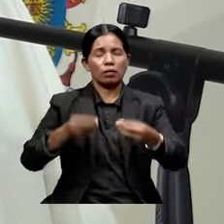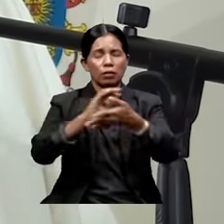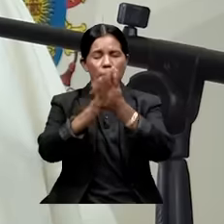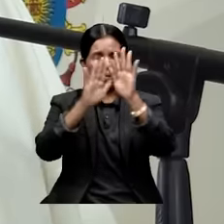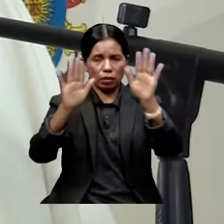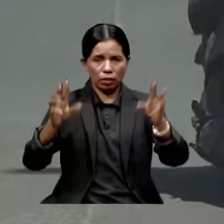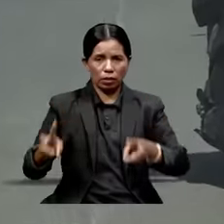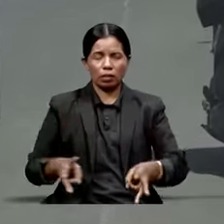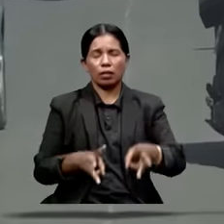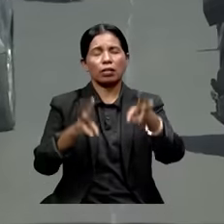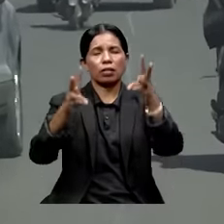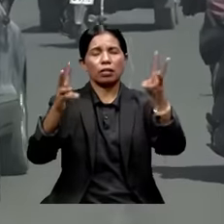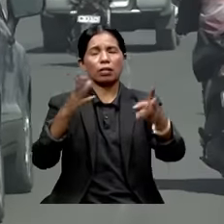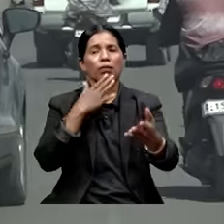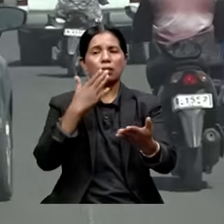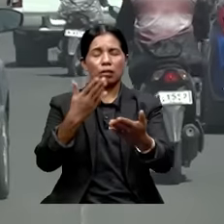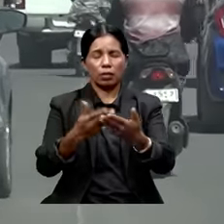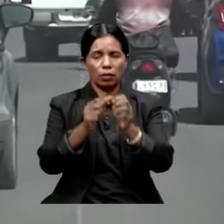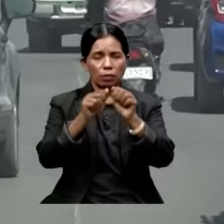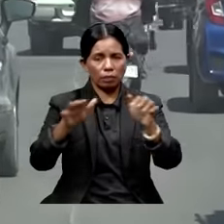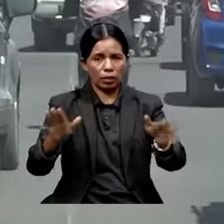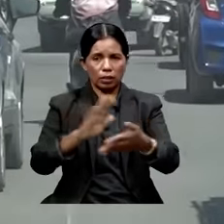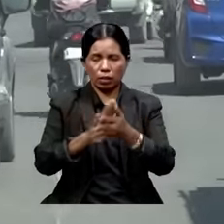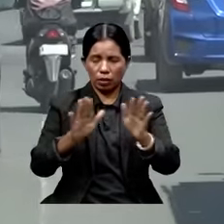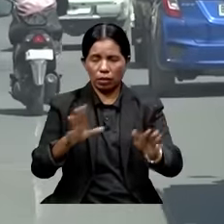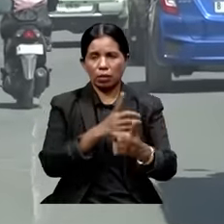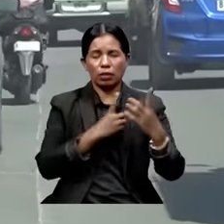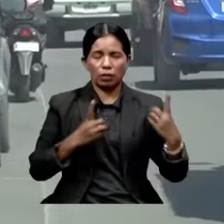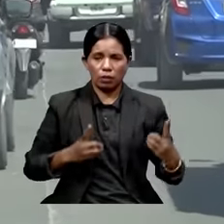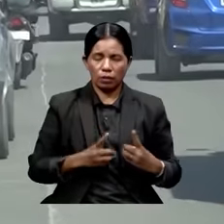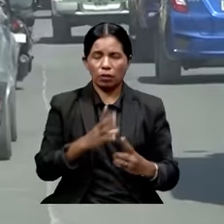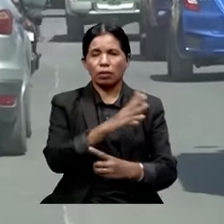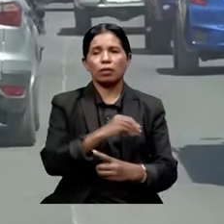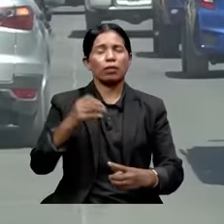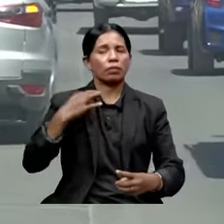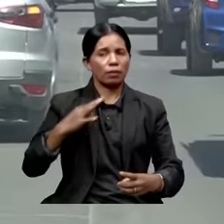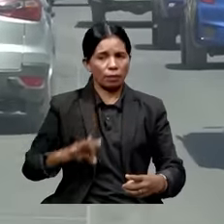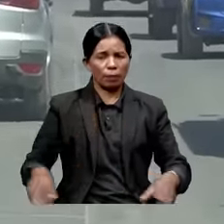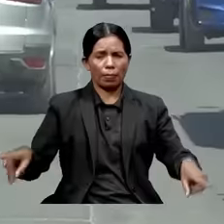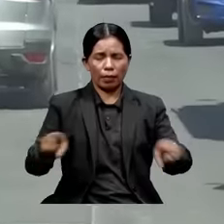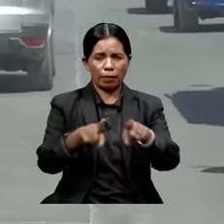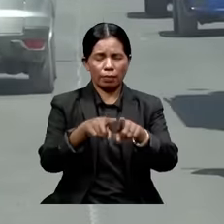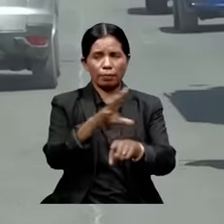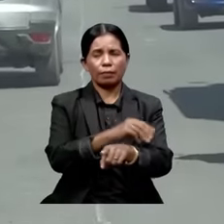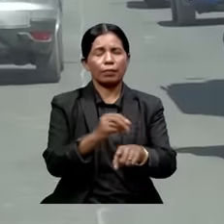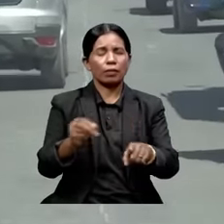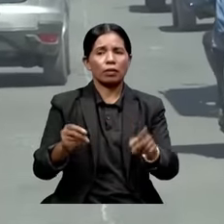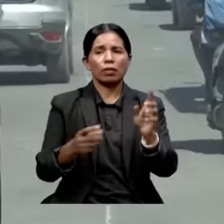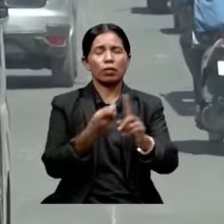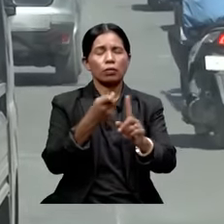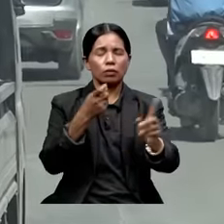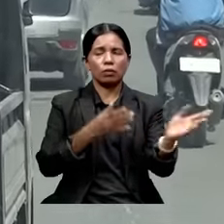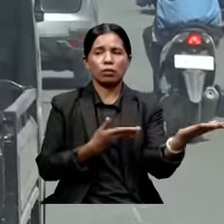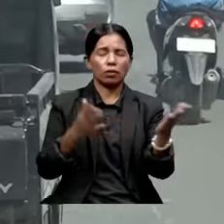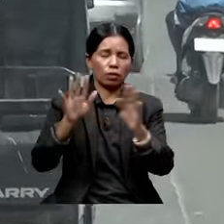badalan povo ida nebe resiliente ho bensão damenian, domingo no fraternidade. Ne hanesan anin maan ida nebe huu si